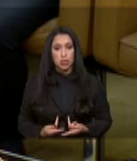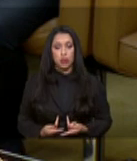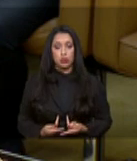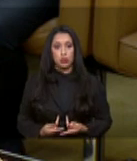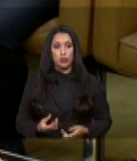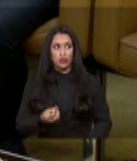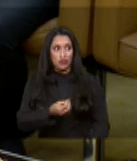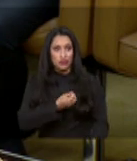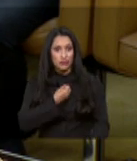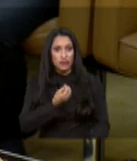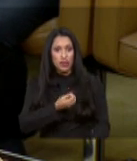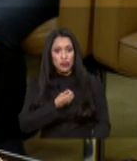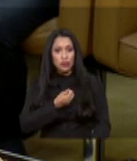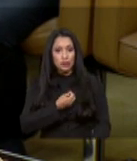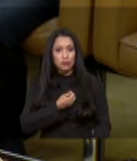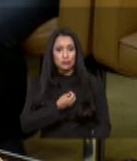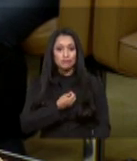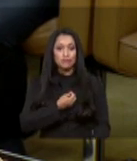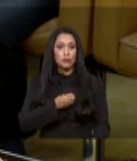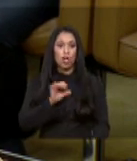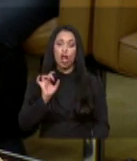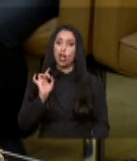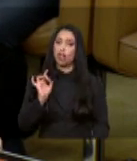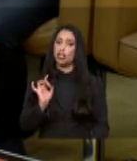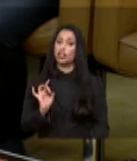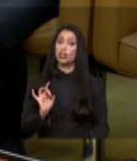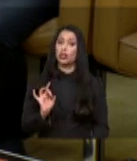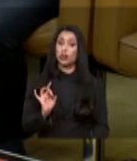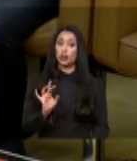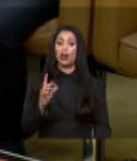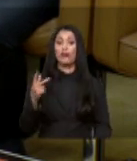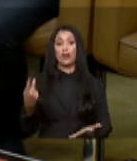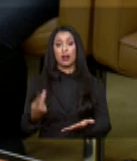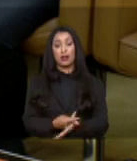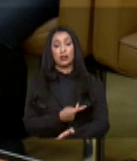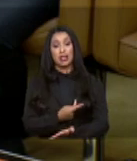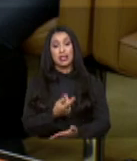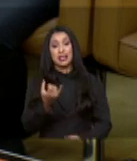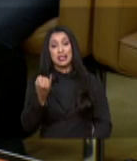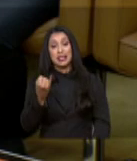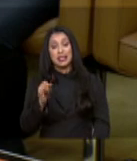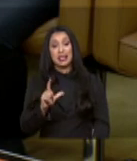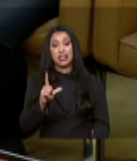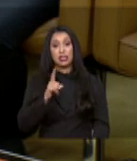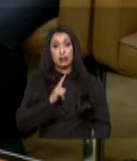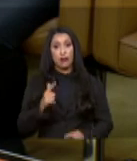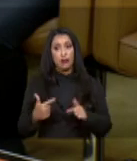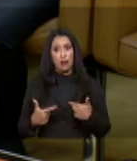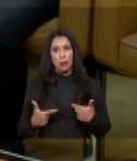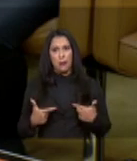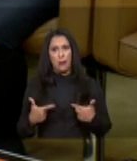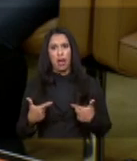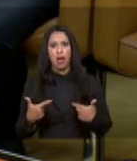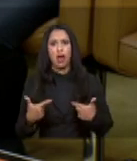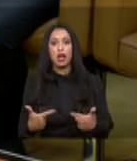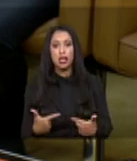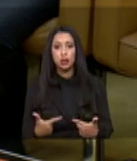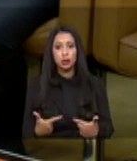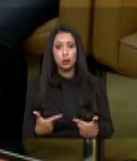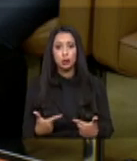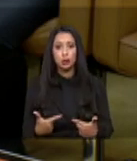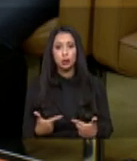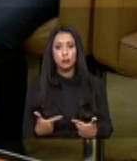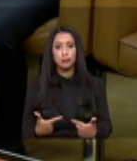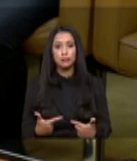nossa sobrevivência só se dará se tomarmos uma atitude